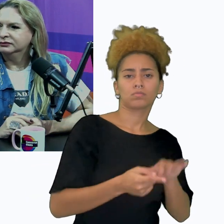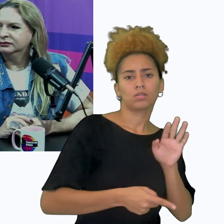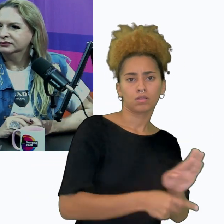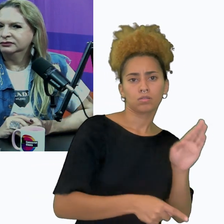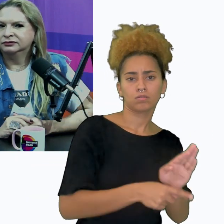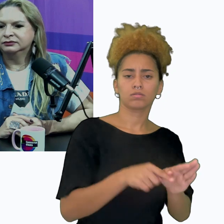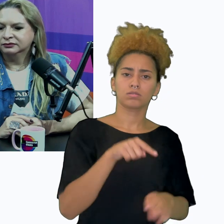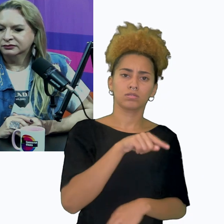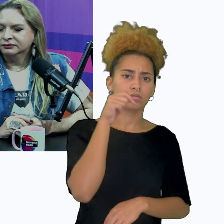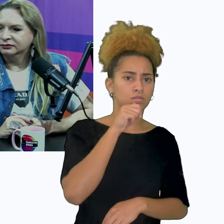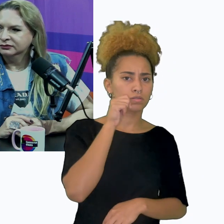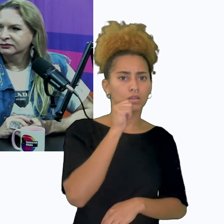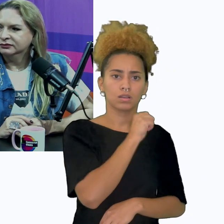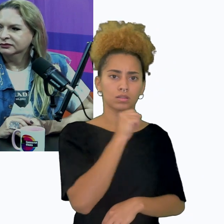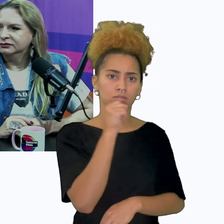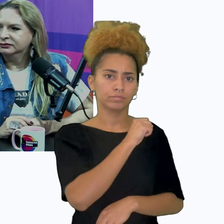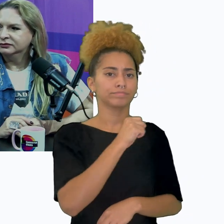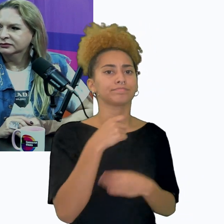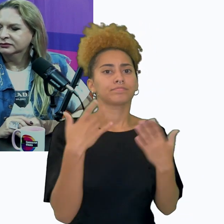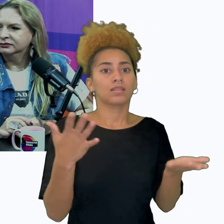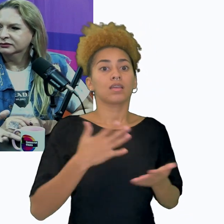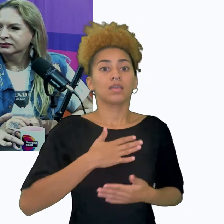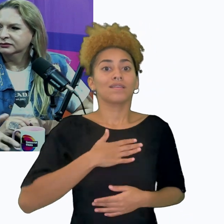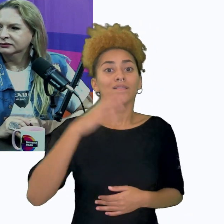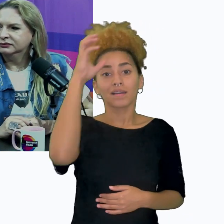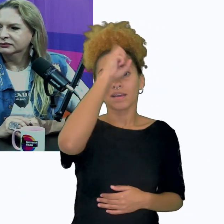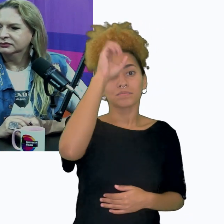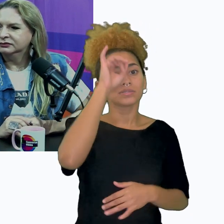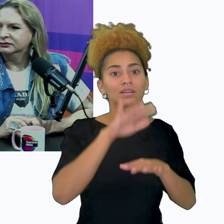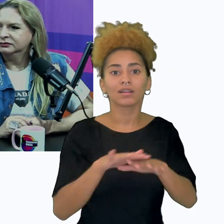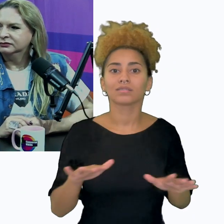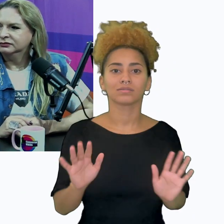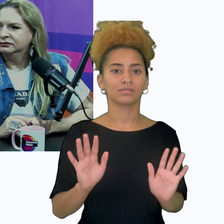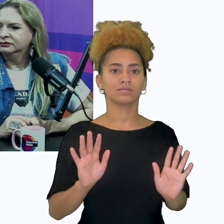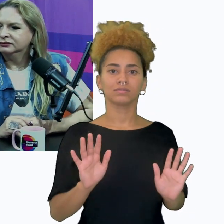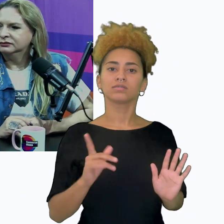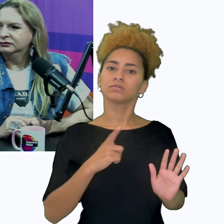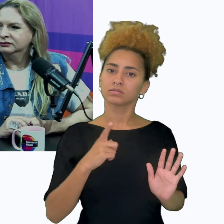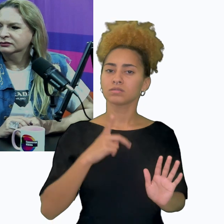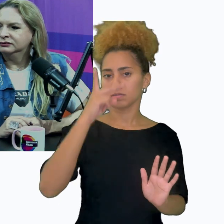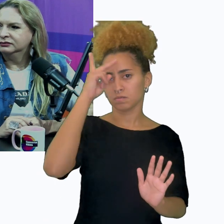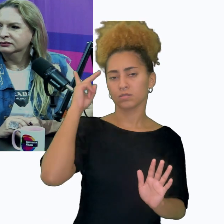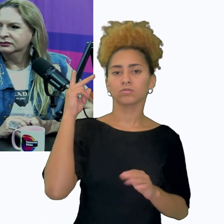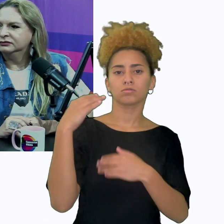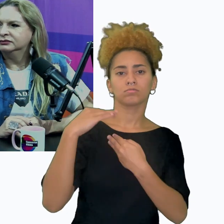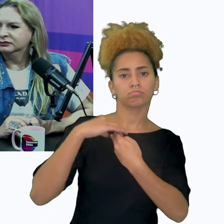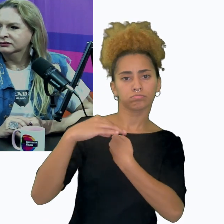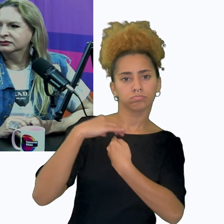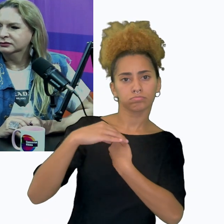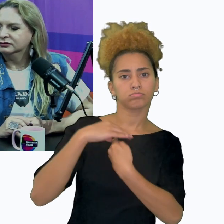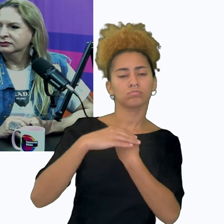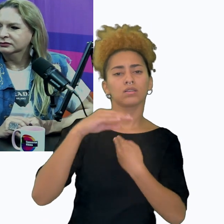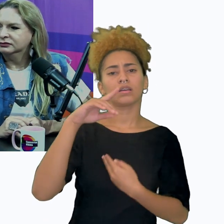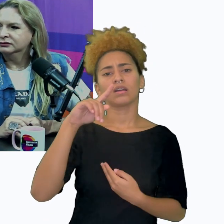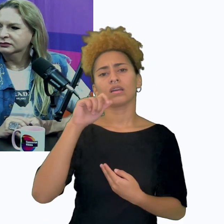para poder pra refazer a vida dela novamente. É uma coisa que eu aprendi a ser assim, né? Eu tive mestres, tutores que me